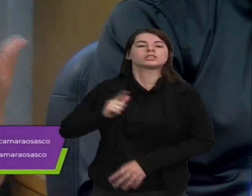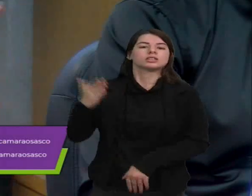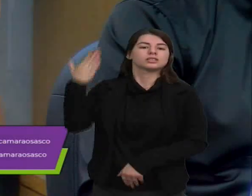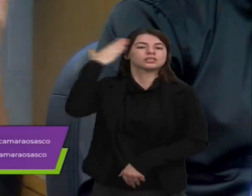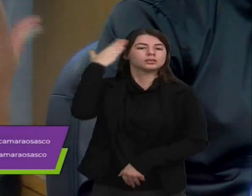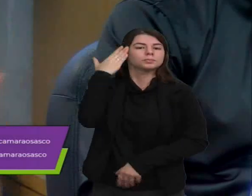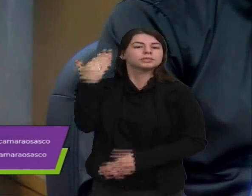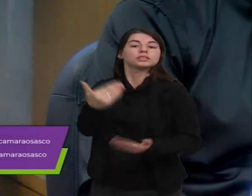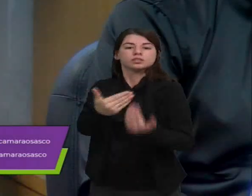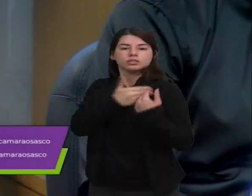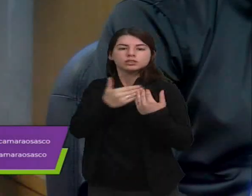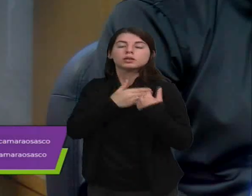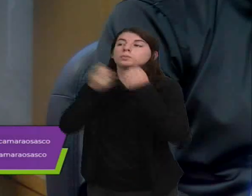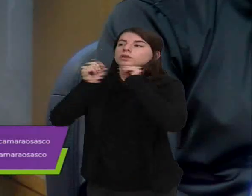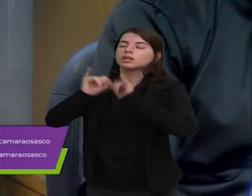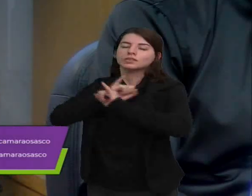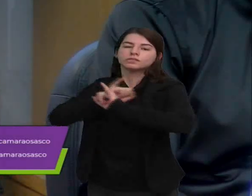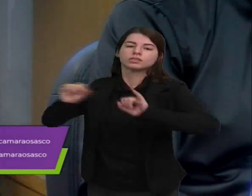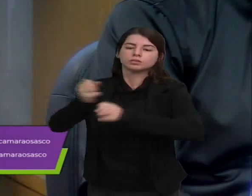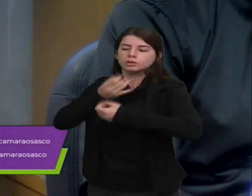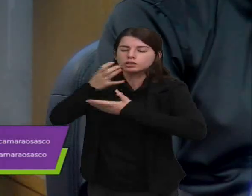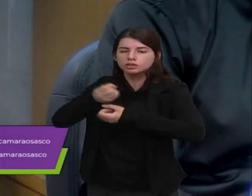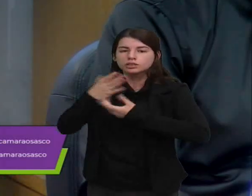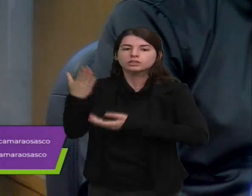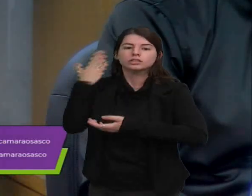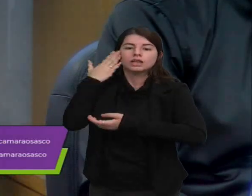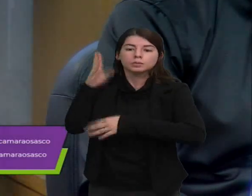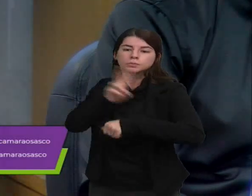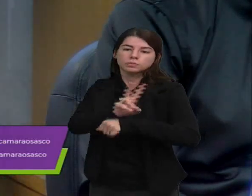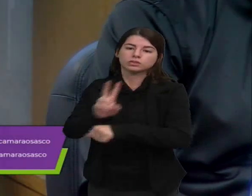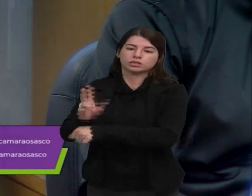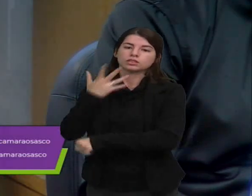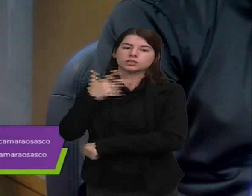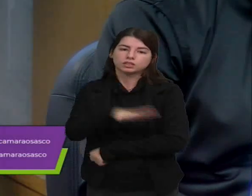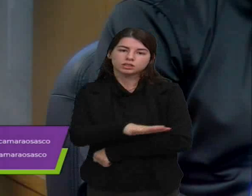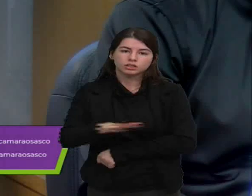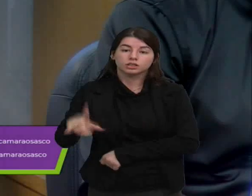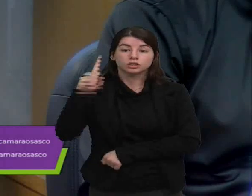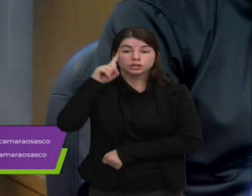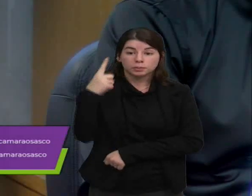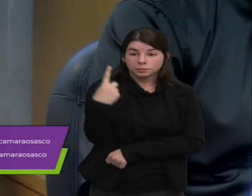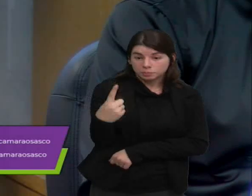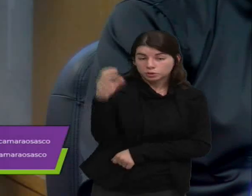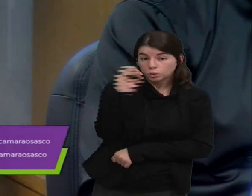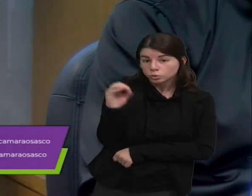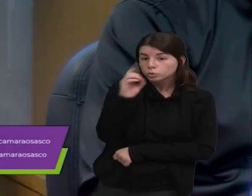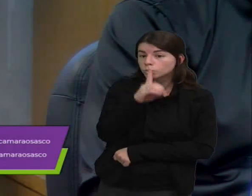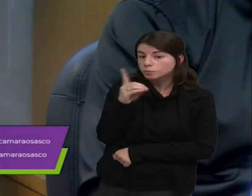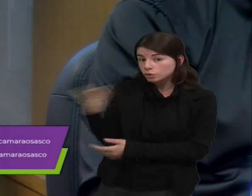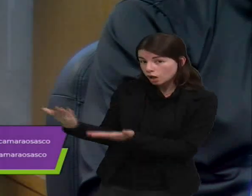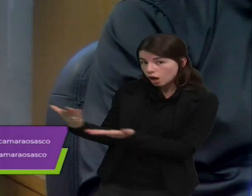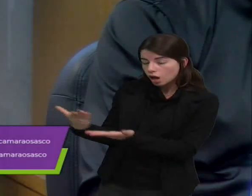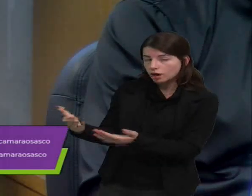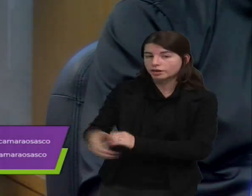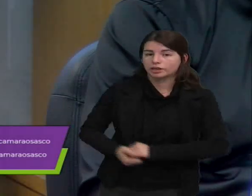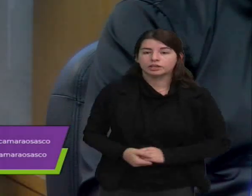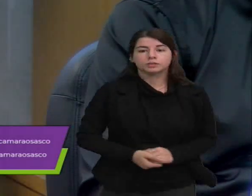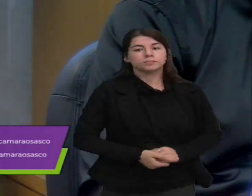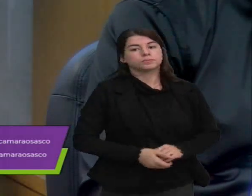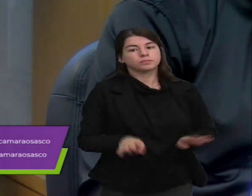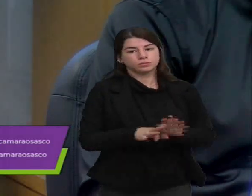consigam levar essa mensagem à frente e consiga cuidar das nossas crianças dia 1º de outubro domingo agora e também